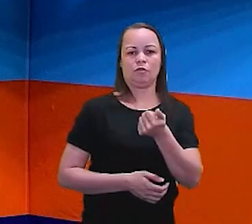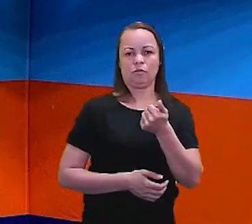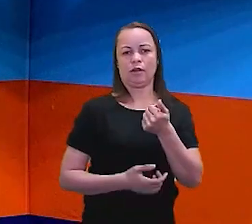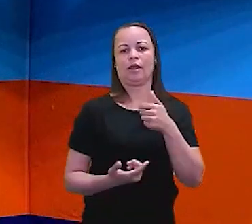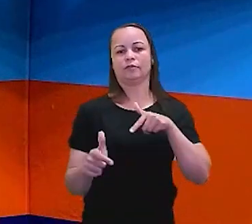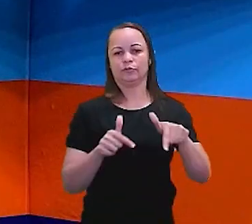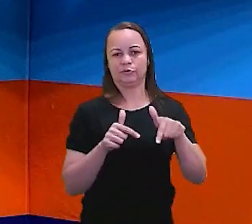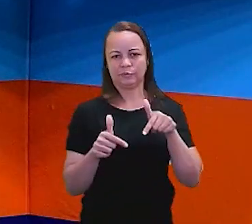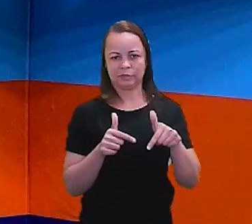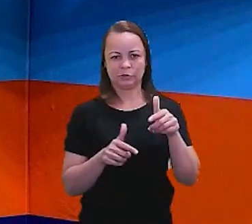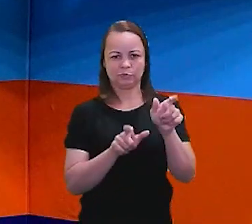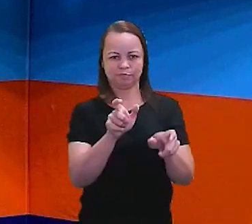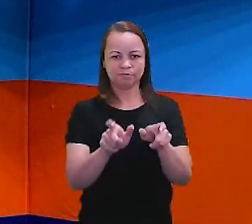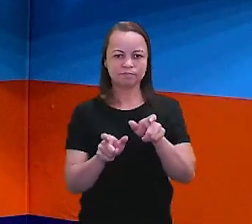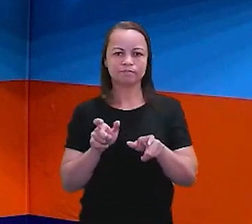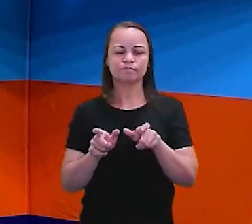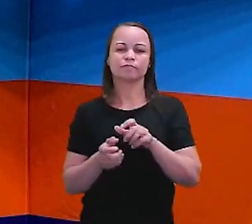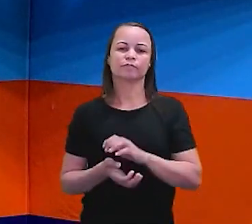trabalhador.